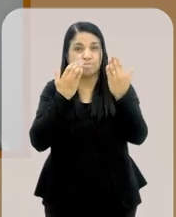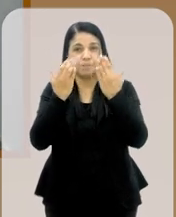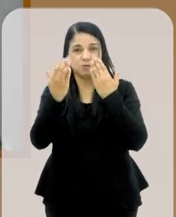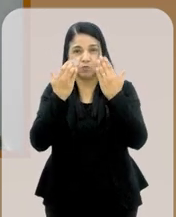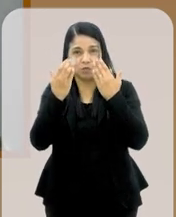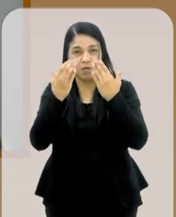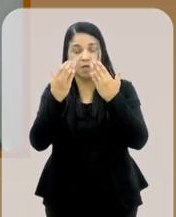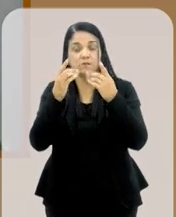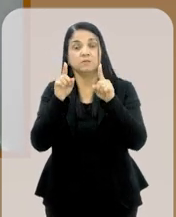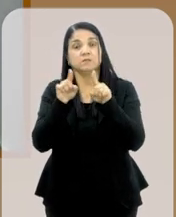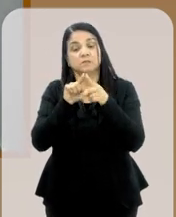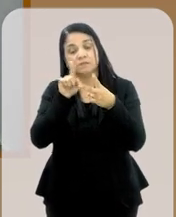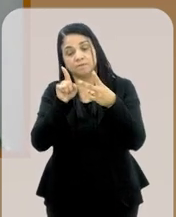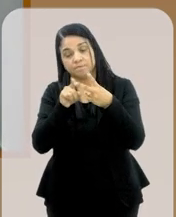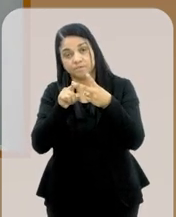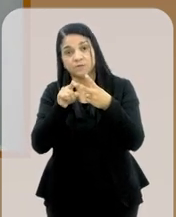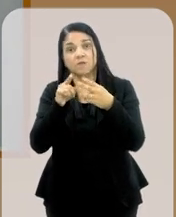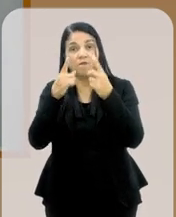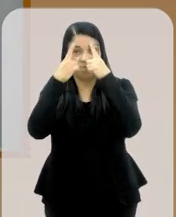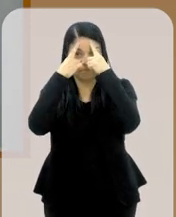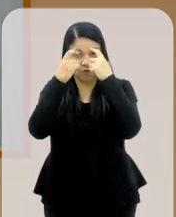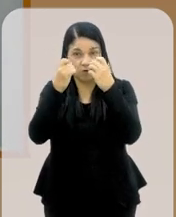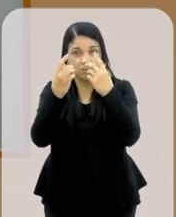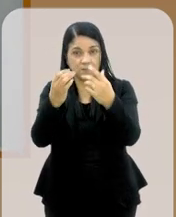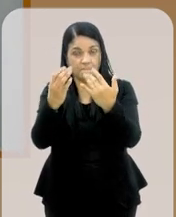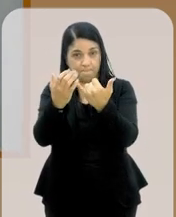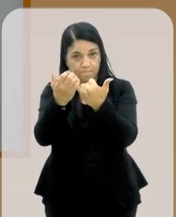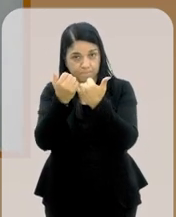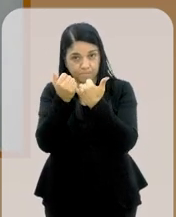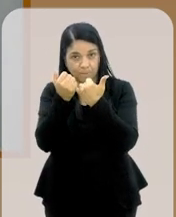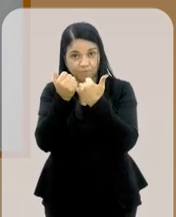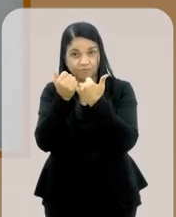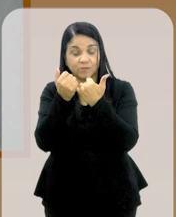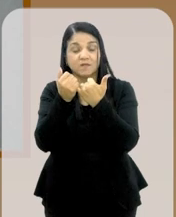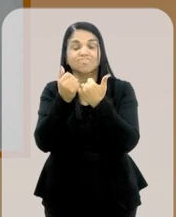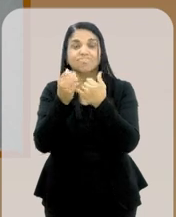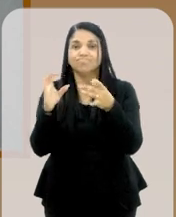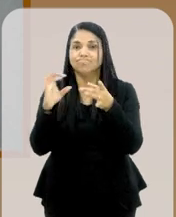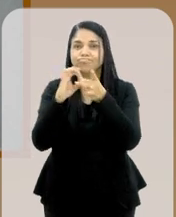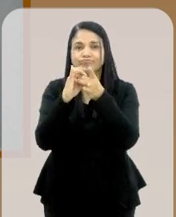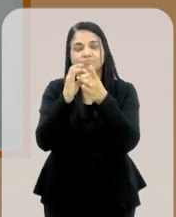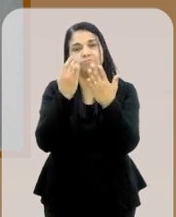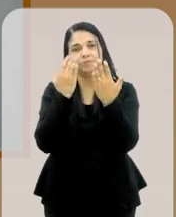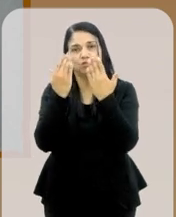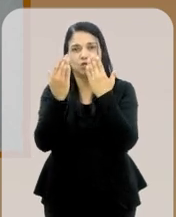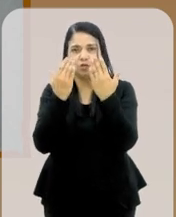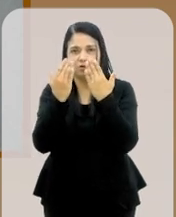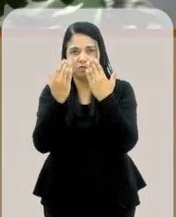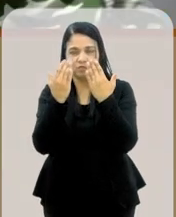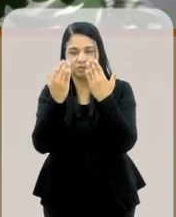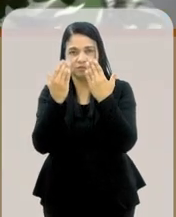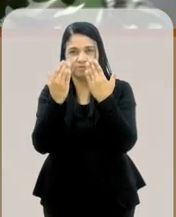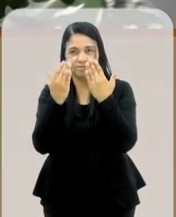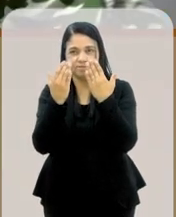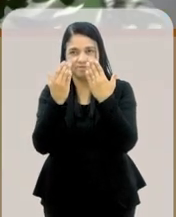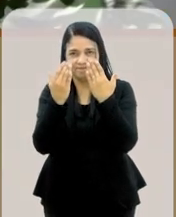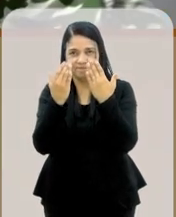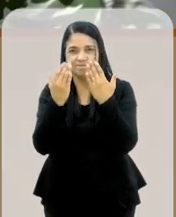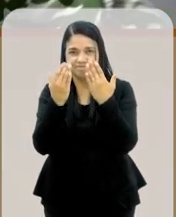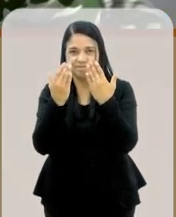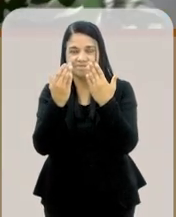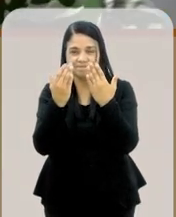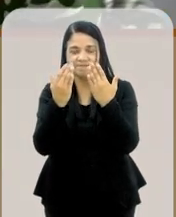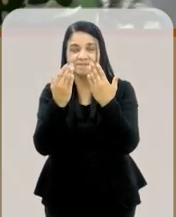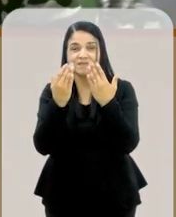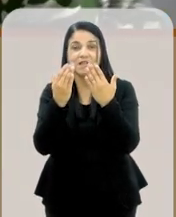violência psicológica e a patrimonial são duas violências de fundo psicológico, entendeu? A